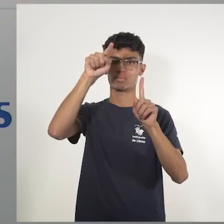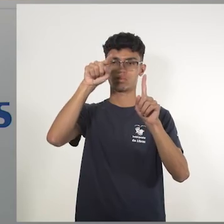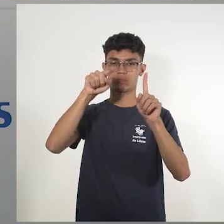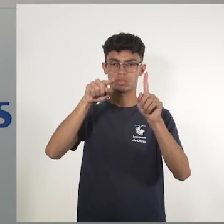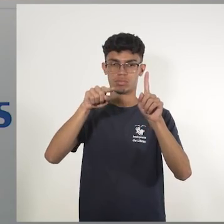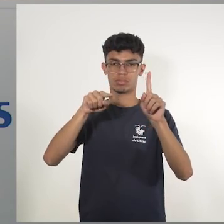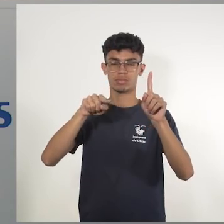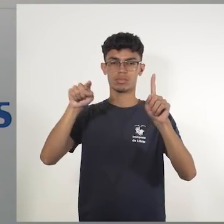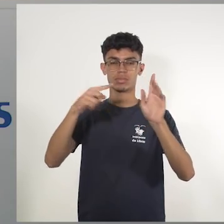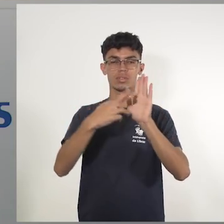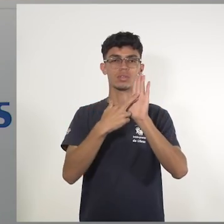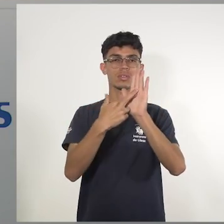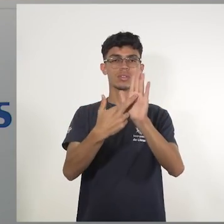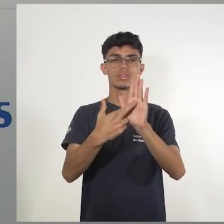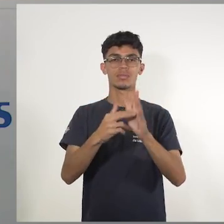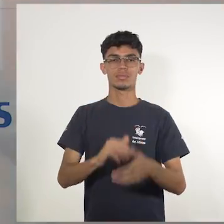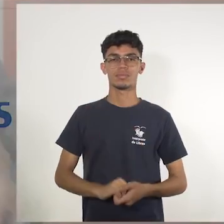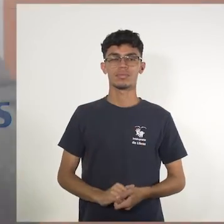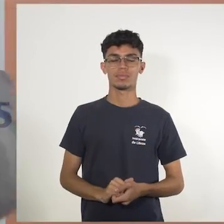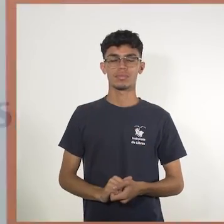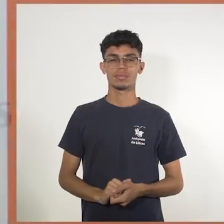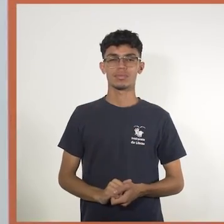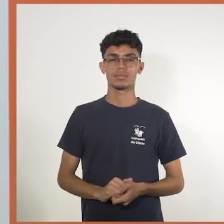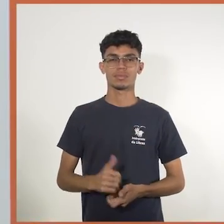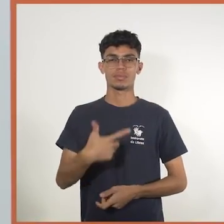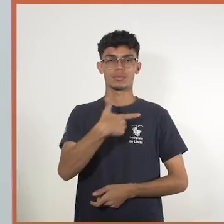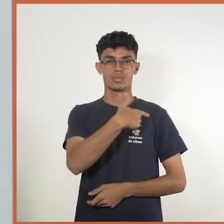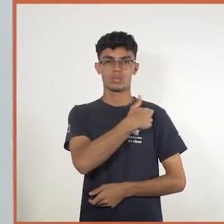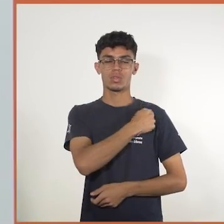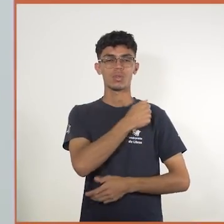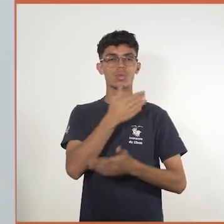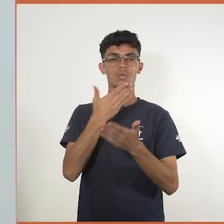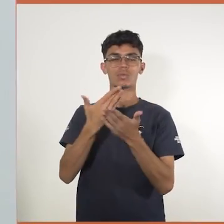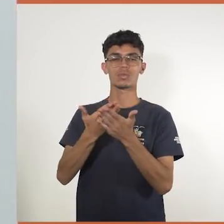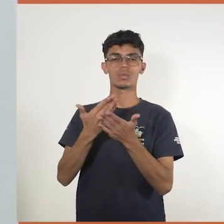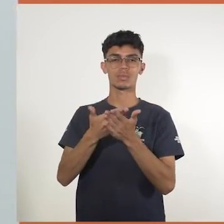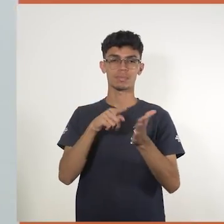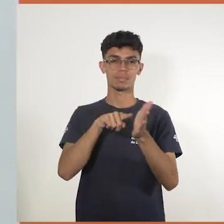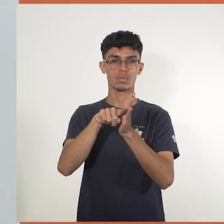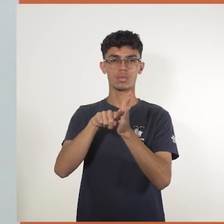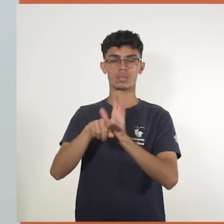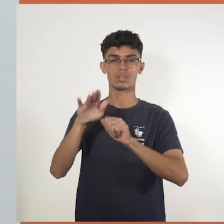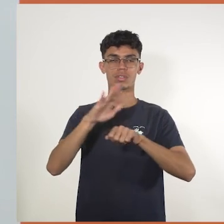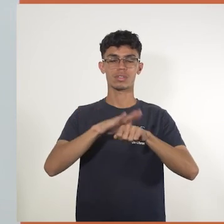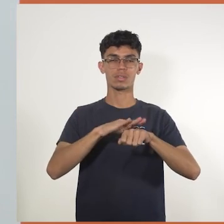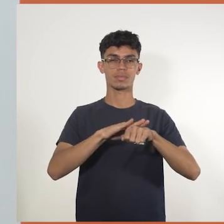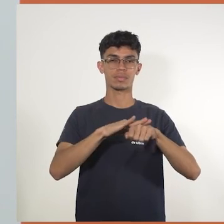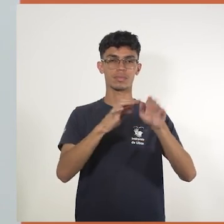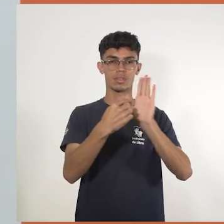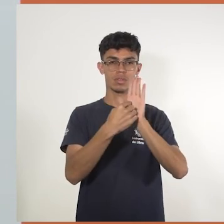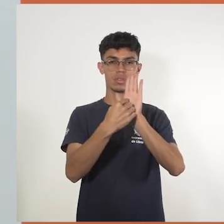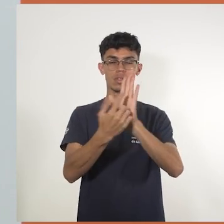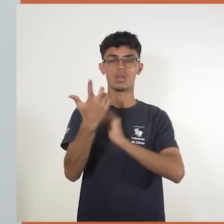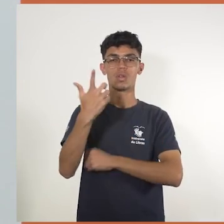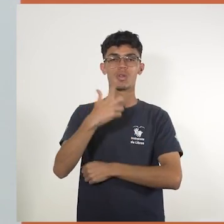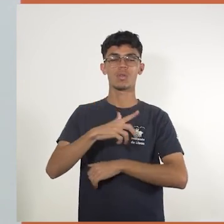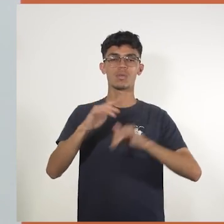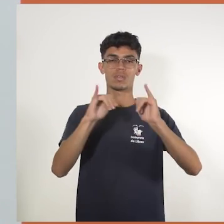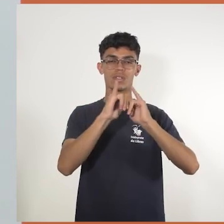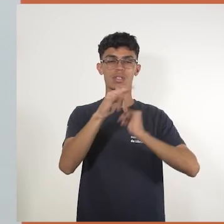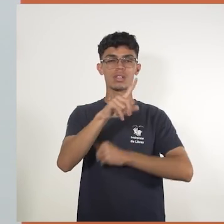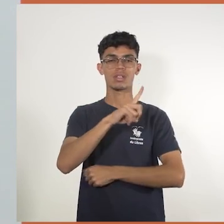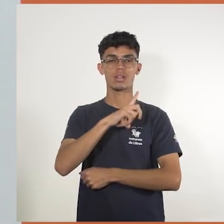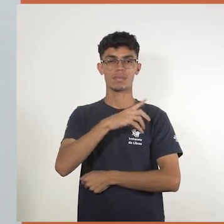Olha, seguramente a vacina e os estudos que nós estamos fazendo vão demonstrar isso. Volto a dizer, nós temos ainda números